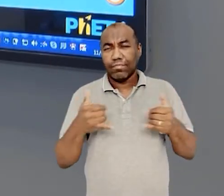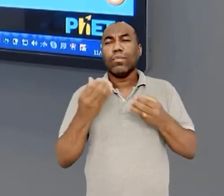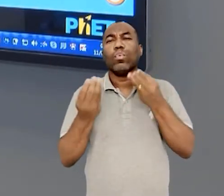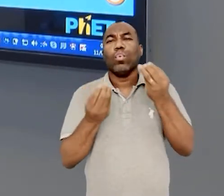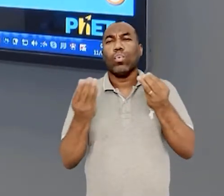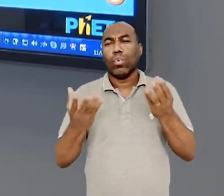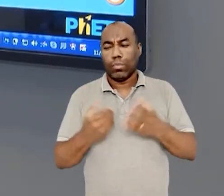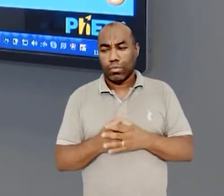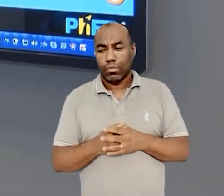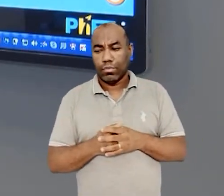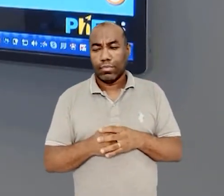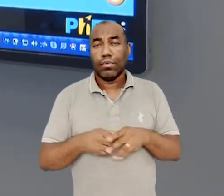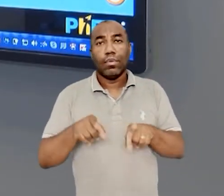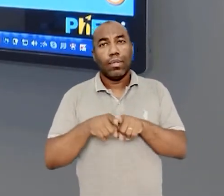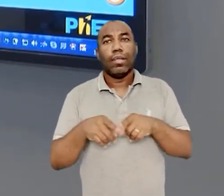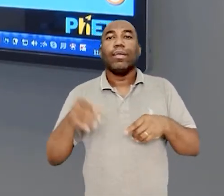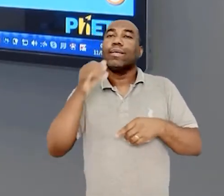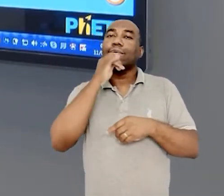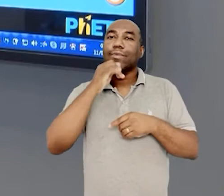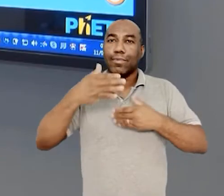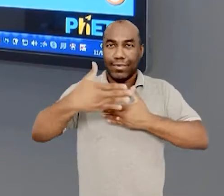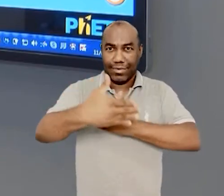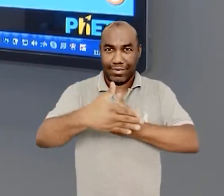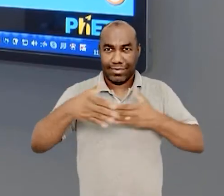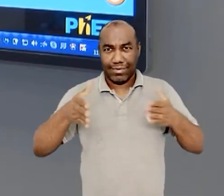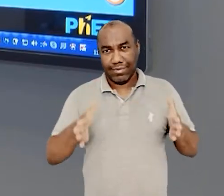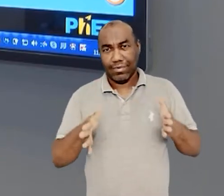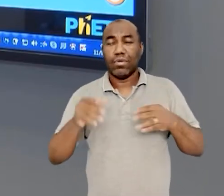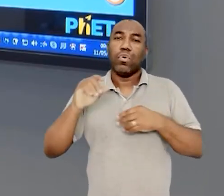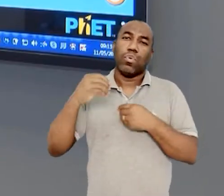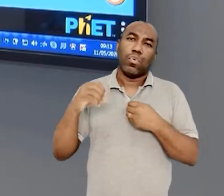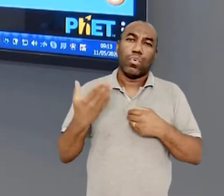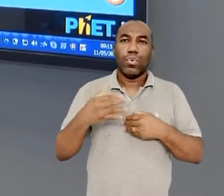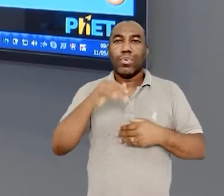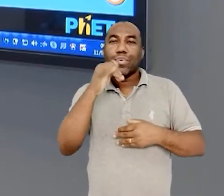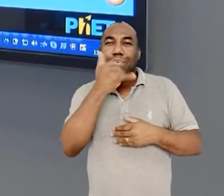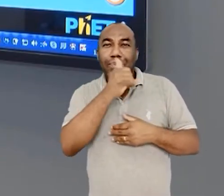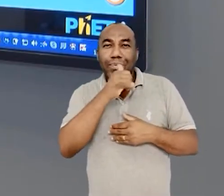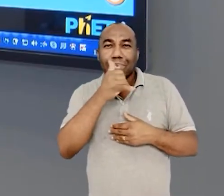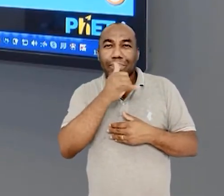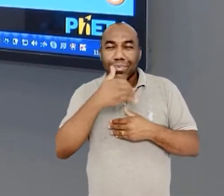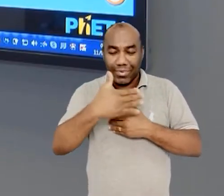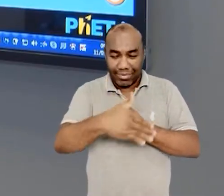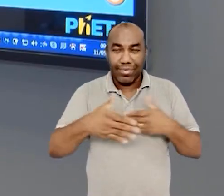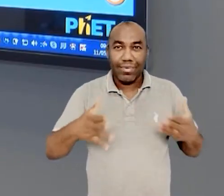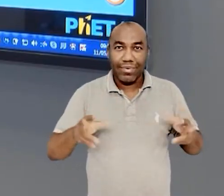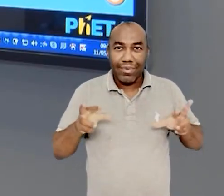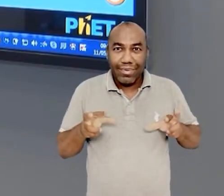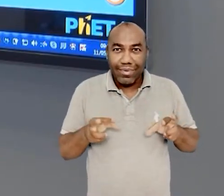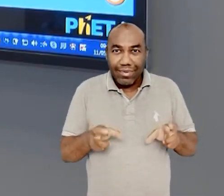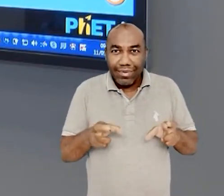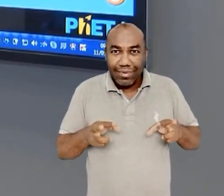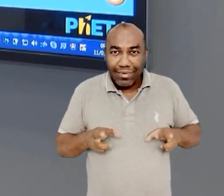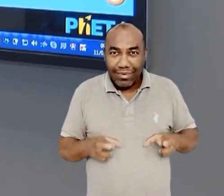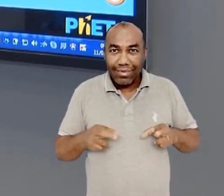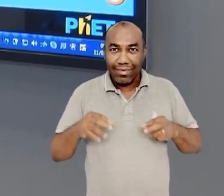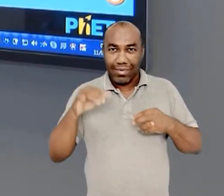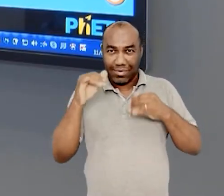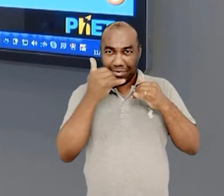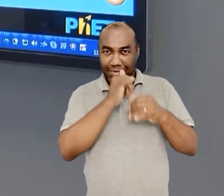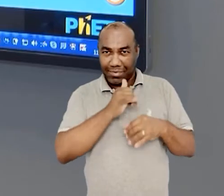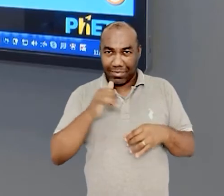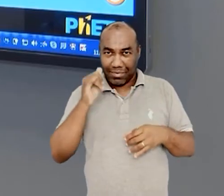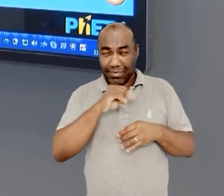elétrica? A bateria, é uma pilha. Uma bateria de automóvel, ela dá 12 volts. Uma bateria convencional para